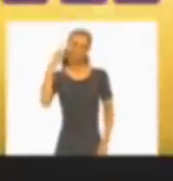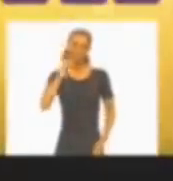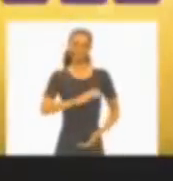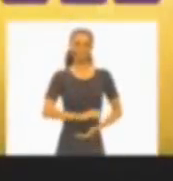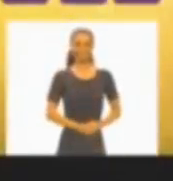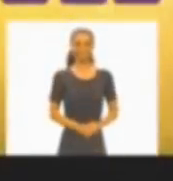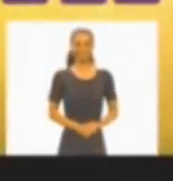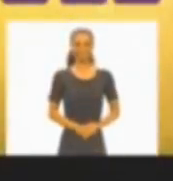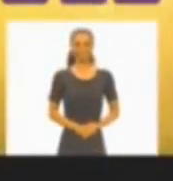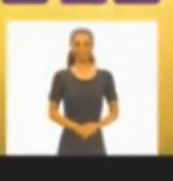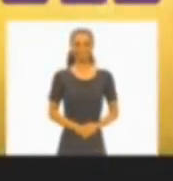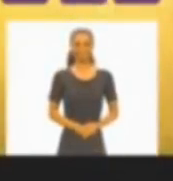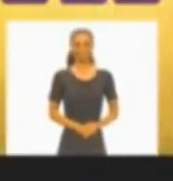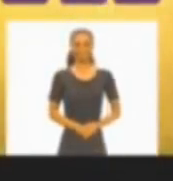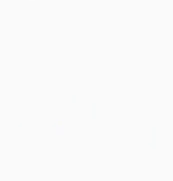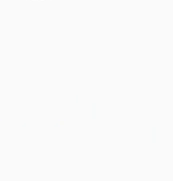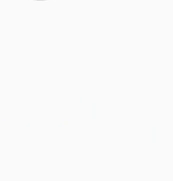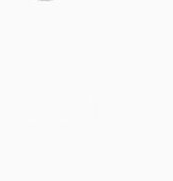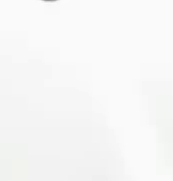amor.